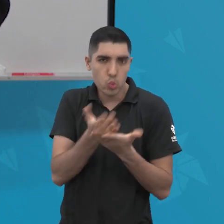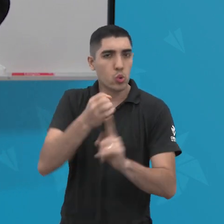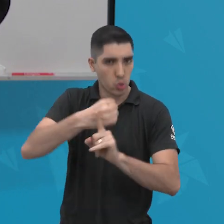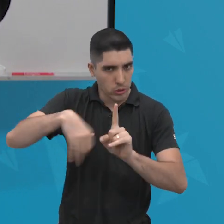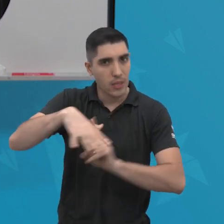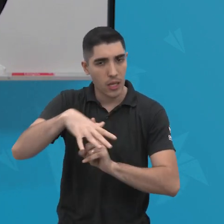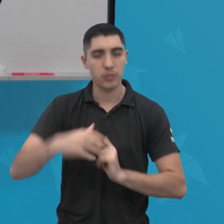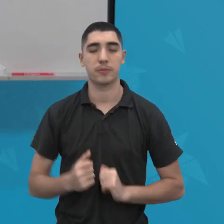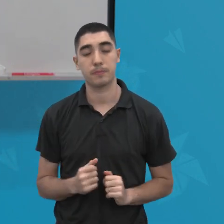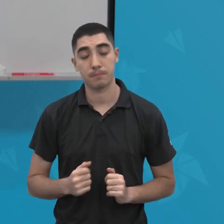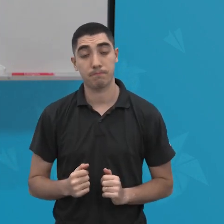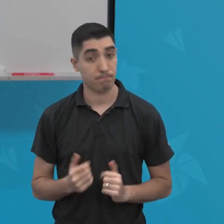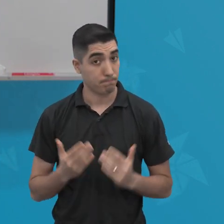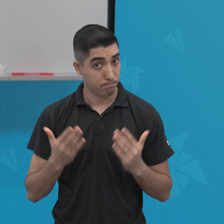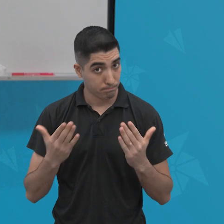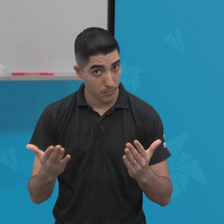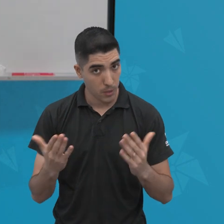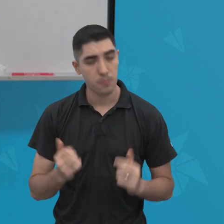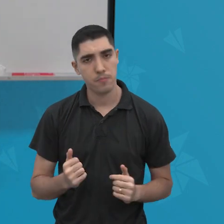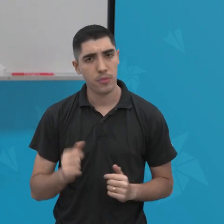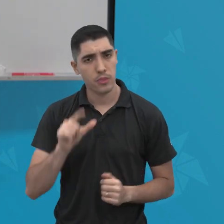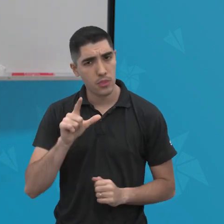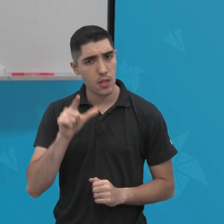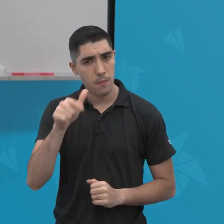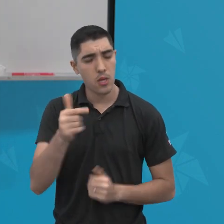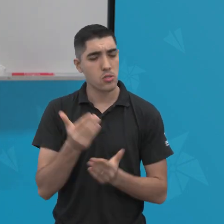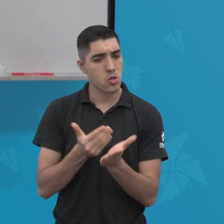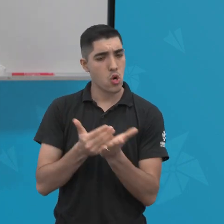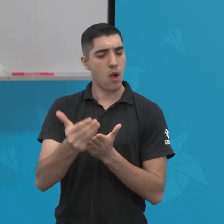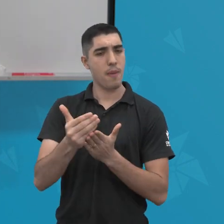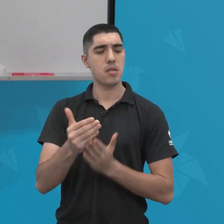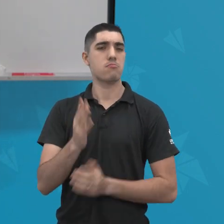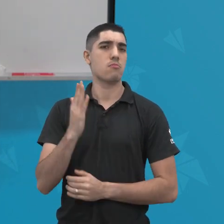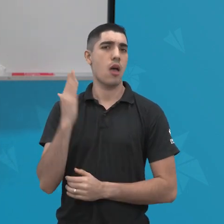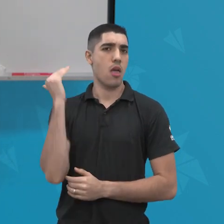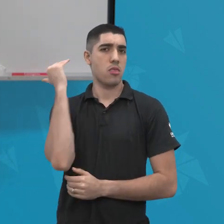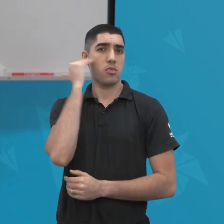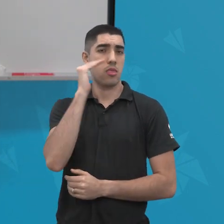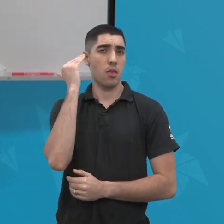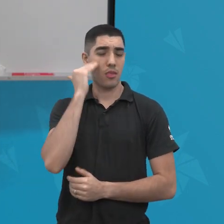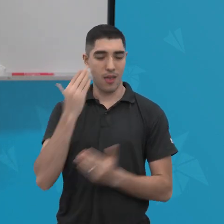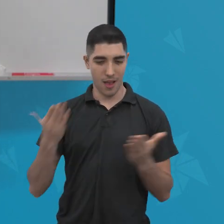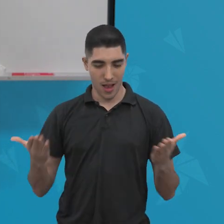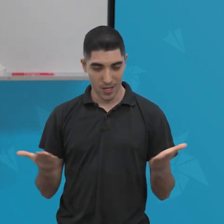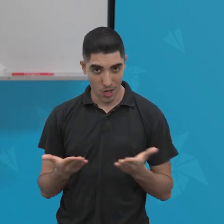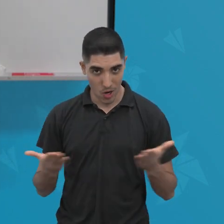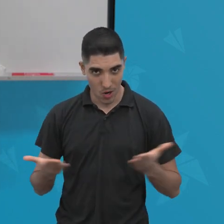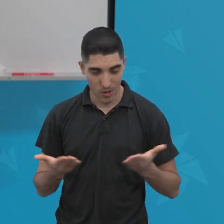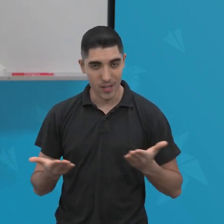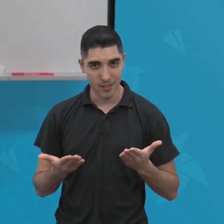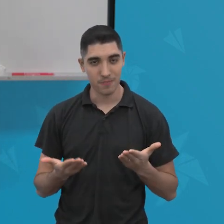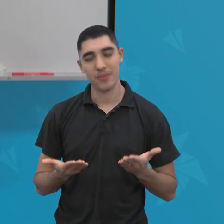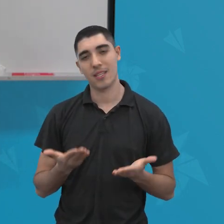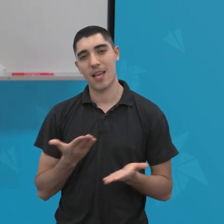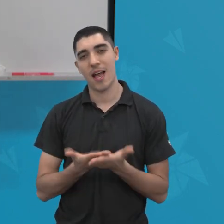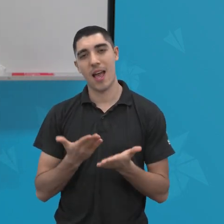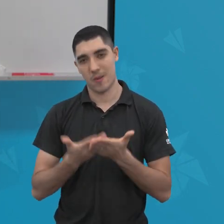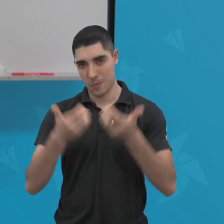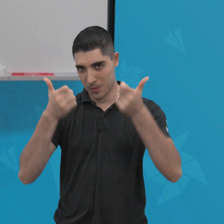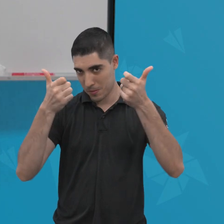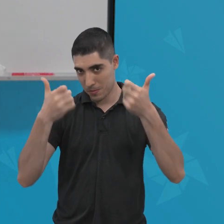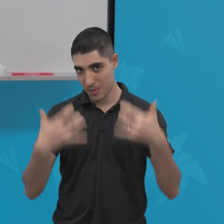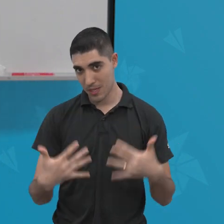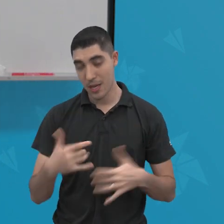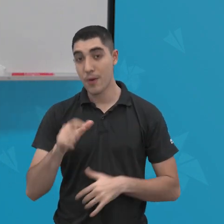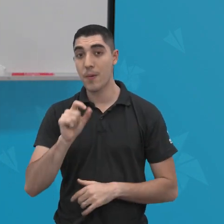sociológica. A partir disso, a gente chega no nosso terceiro momento da aula de hoje, e é um momento,